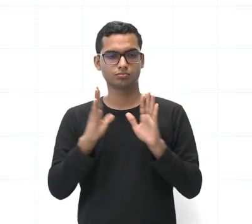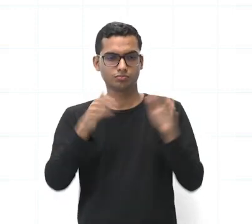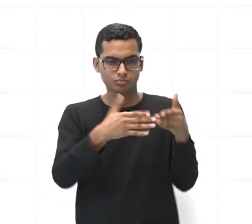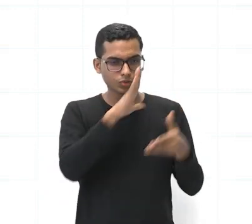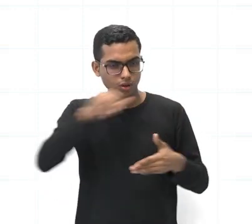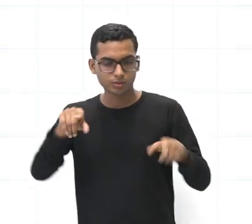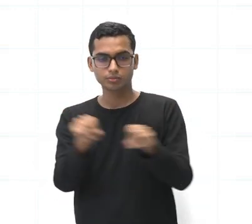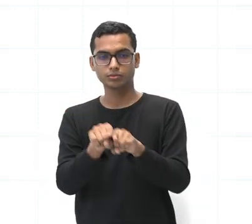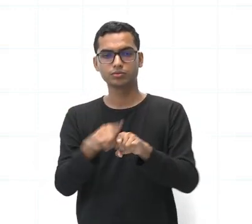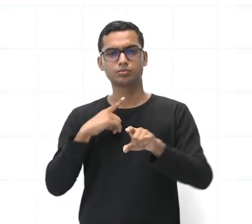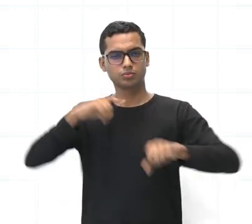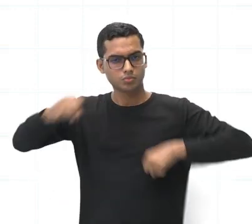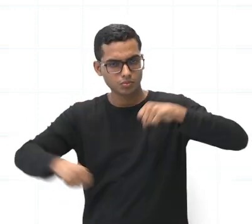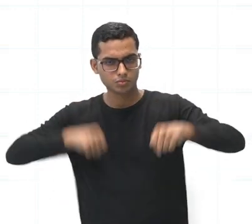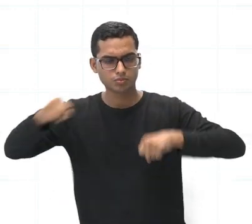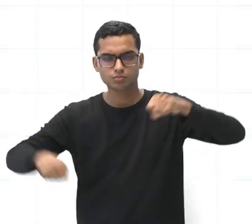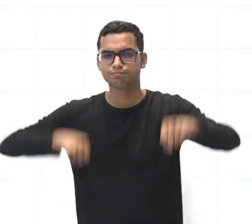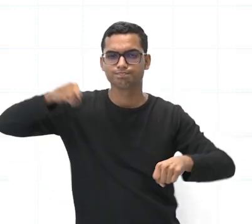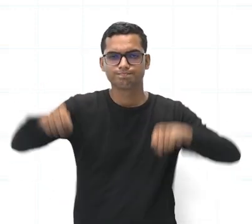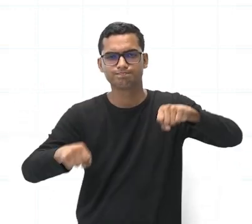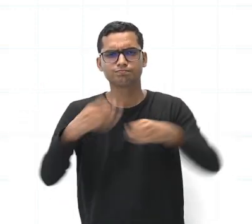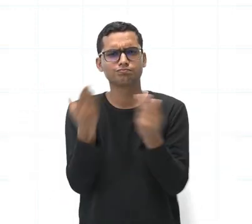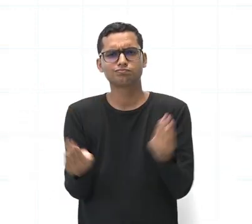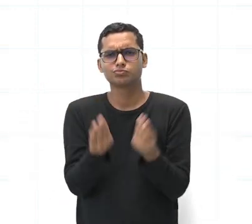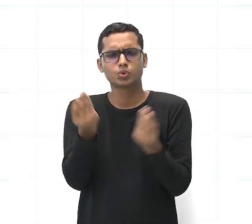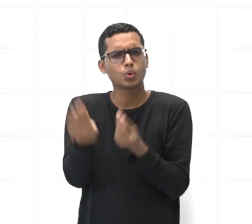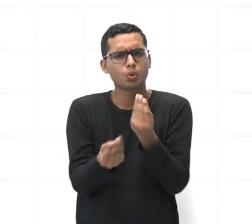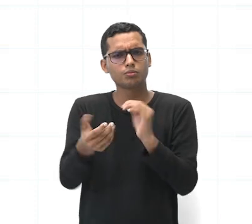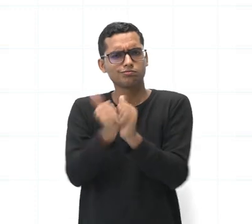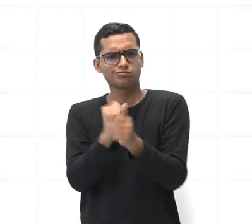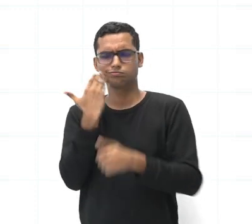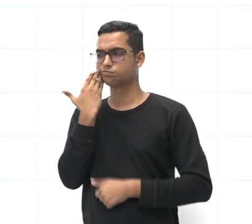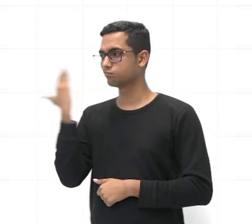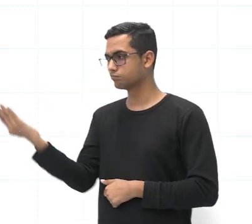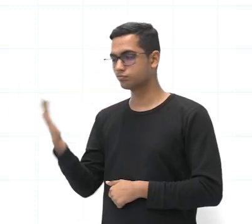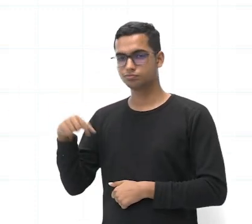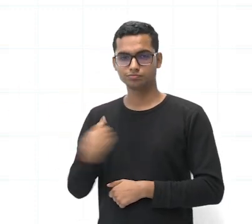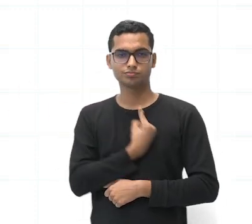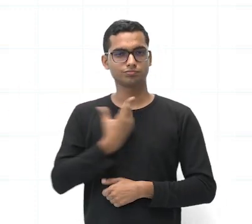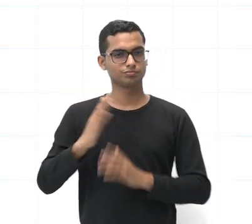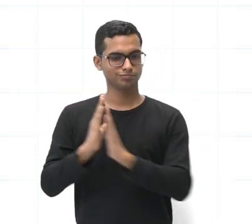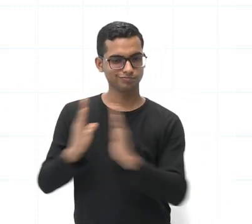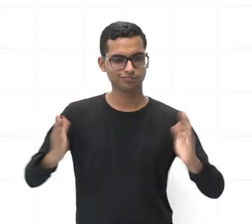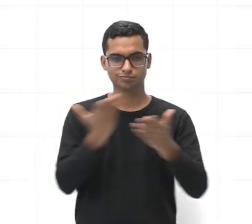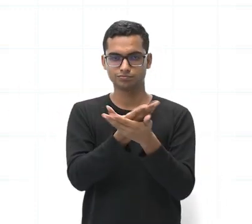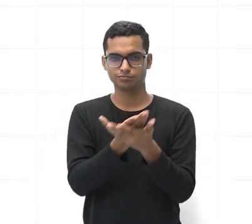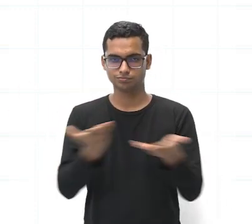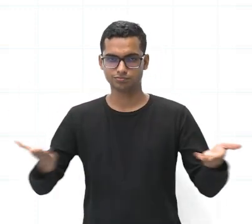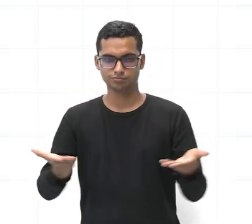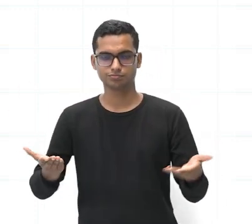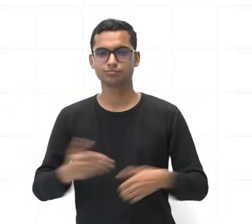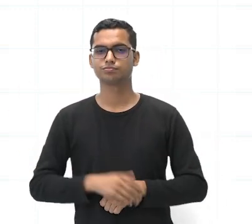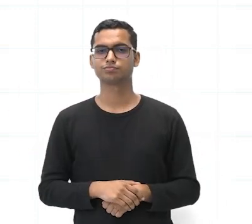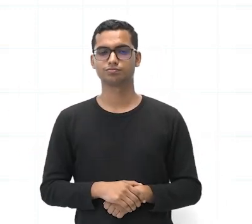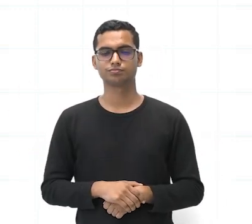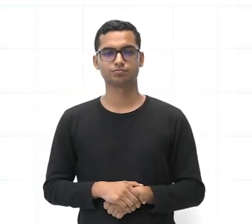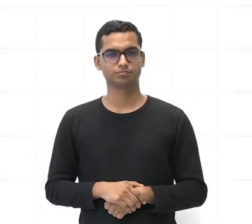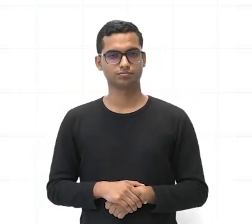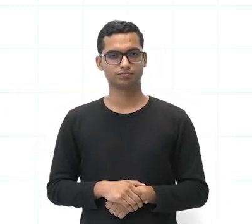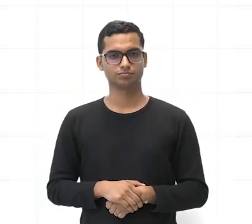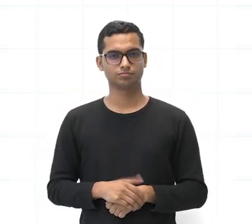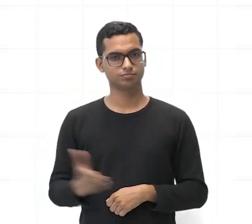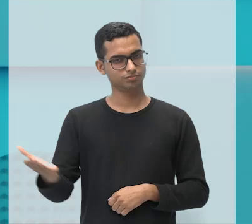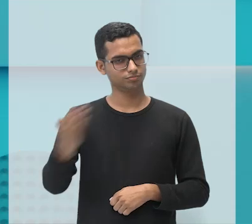que são essas modalidades, como funcionam? Nós vamos conhecer tudo ao longo desta aula. Sem mais